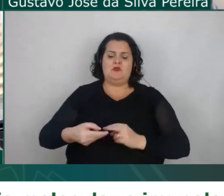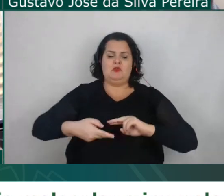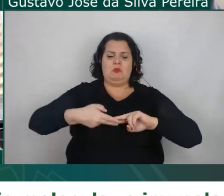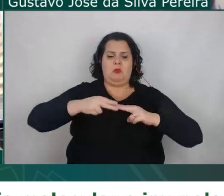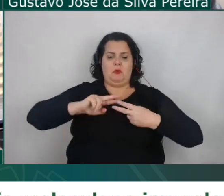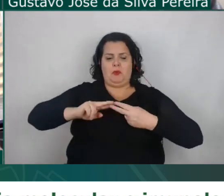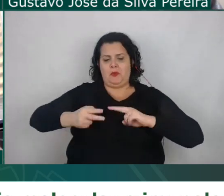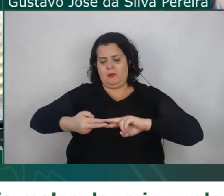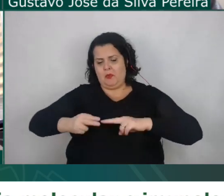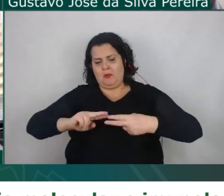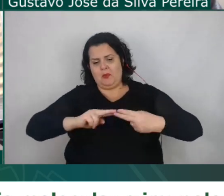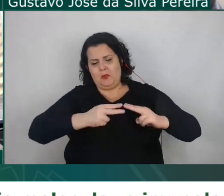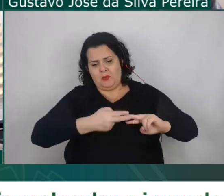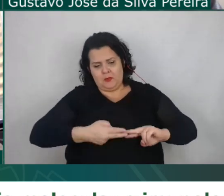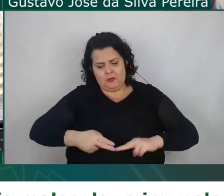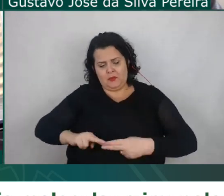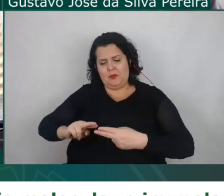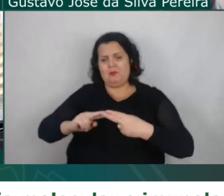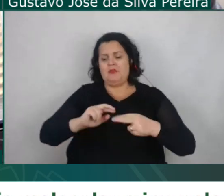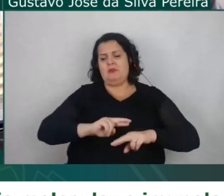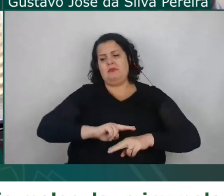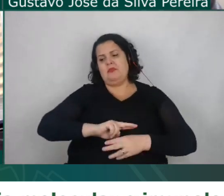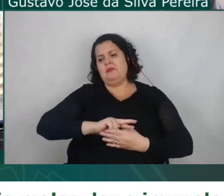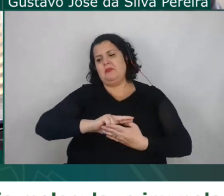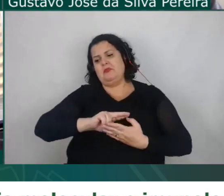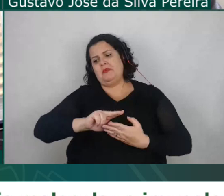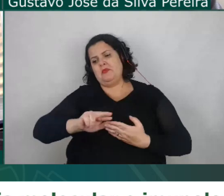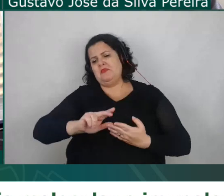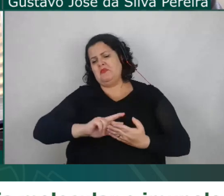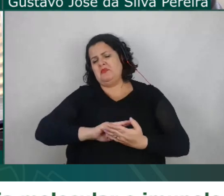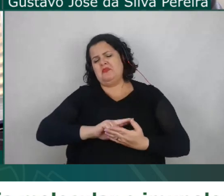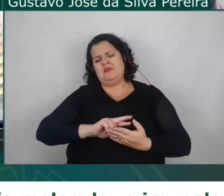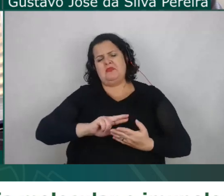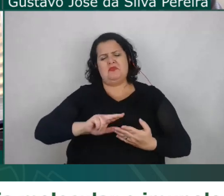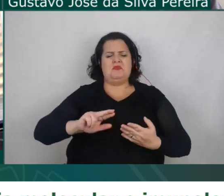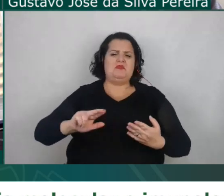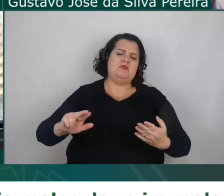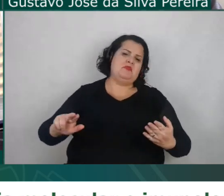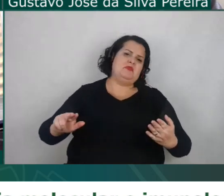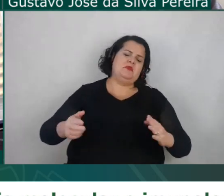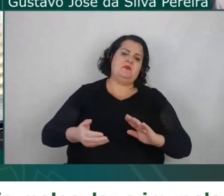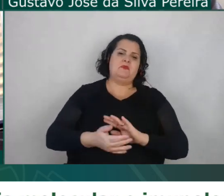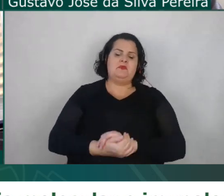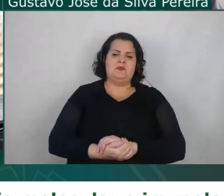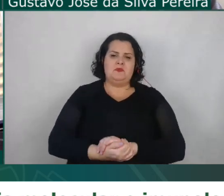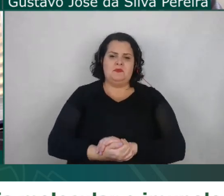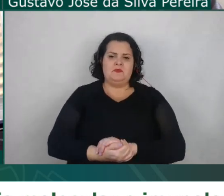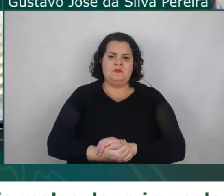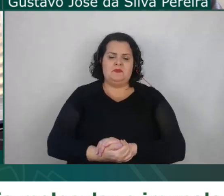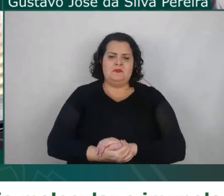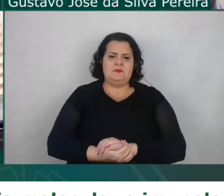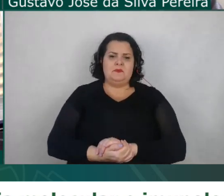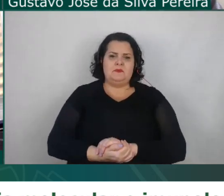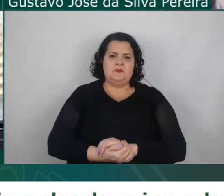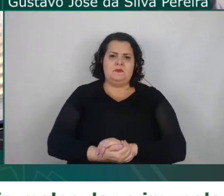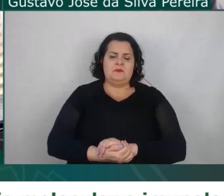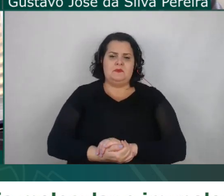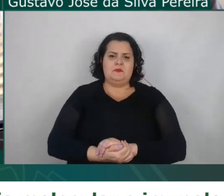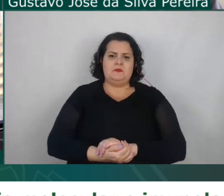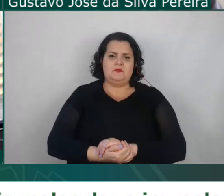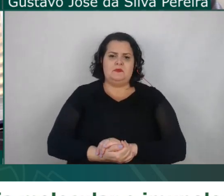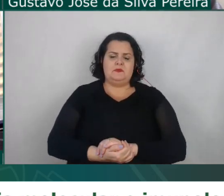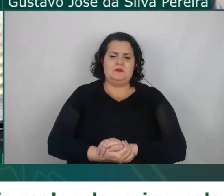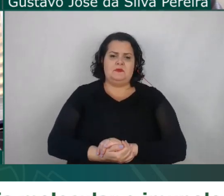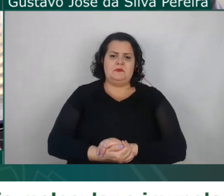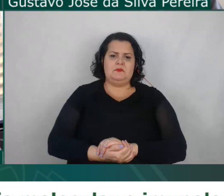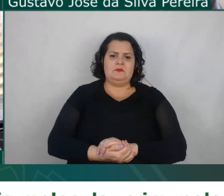muitas. E quando nós tentamos fazer essa abordagem na sepse, ela não deu certo. Então, não estou dizendo que não vai dar